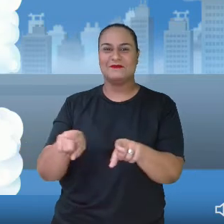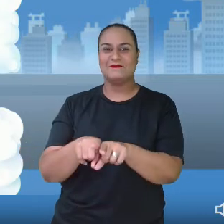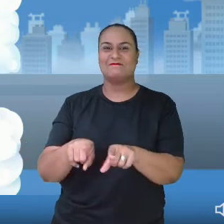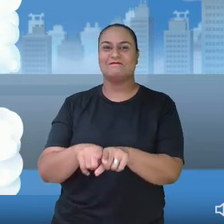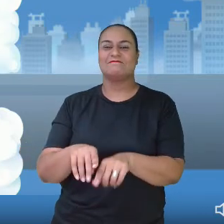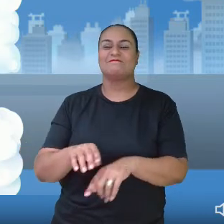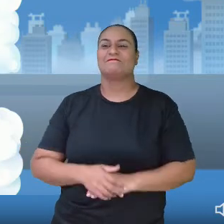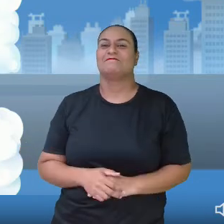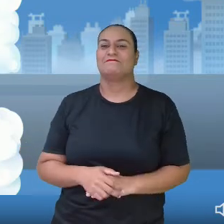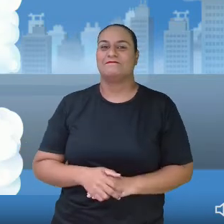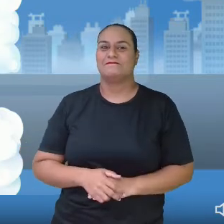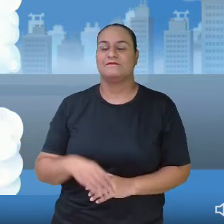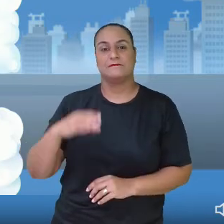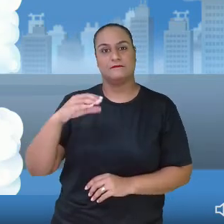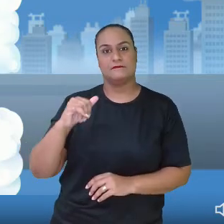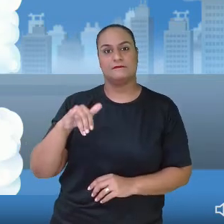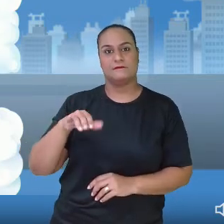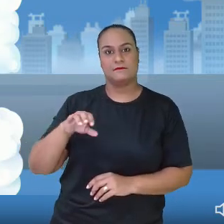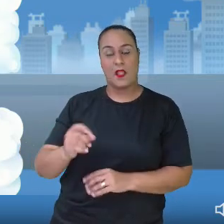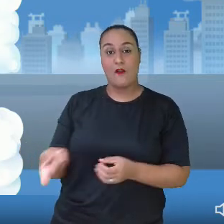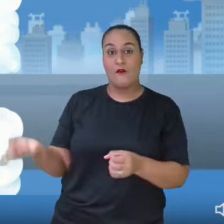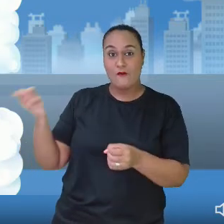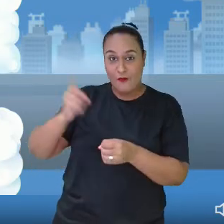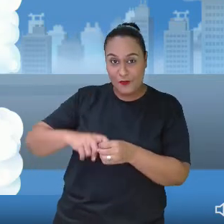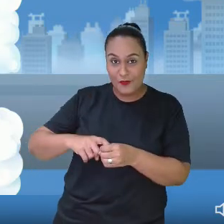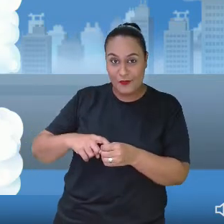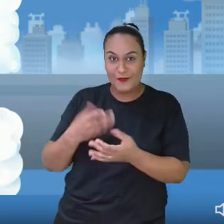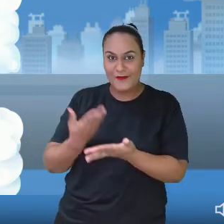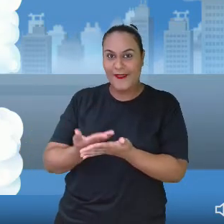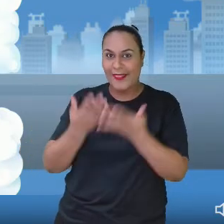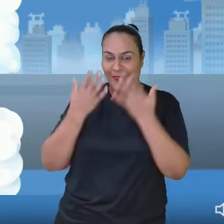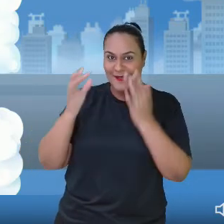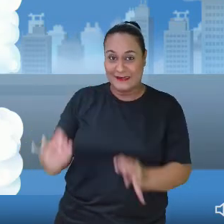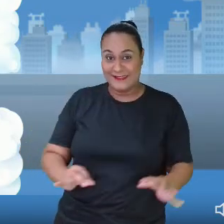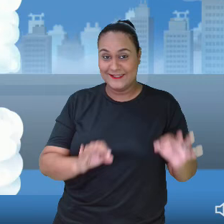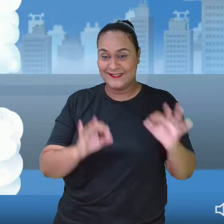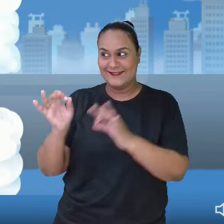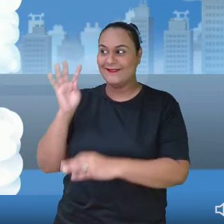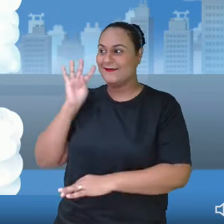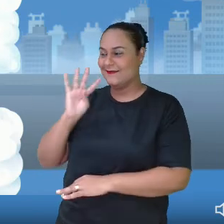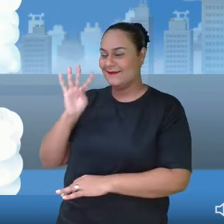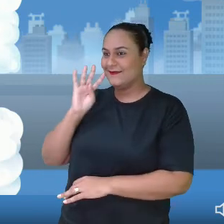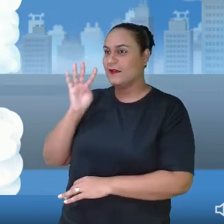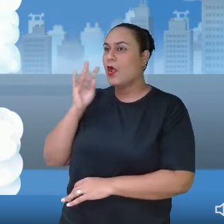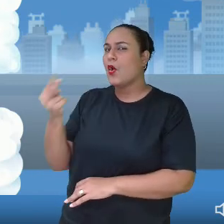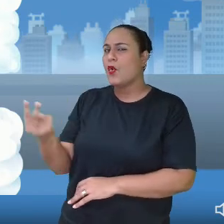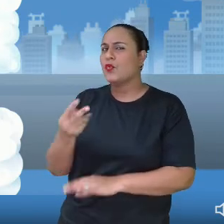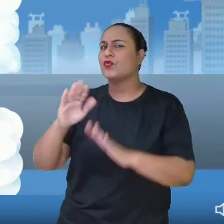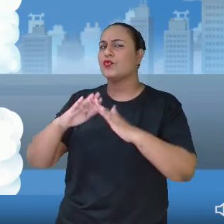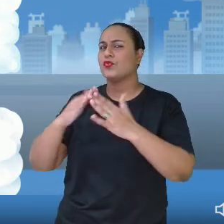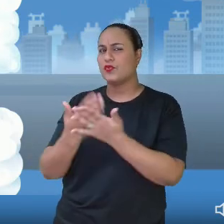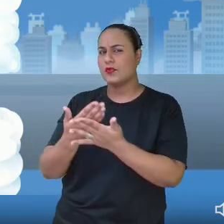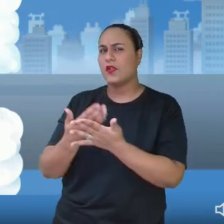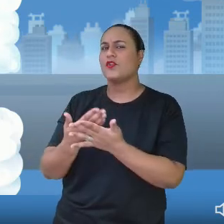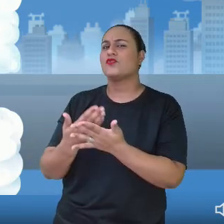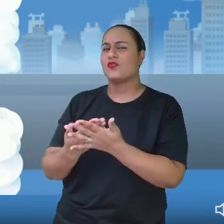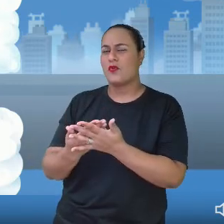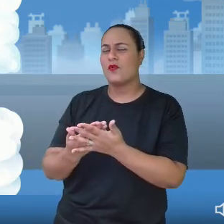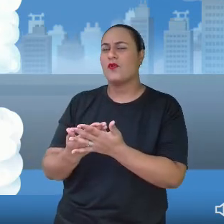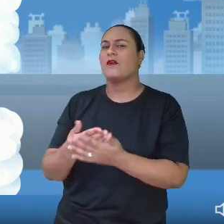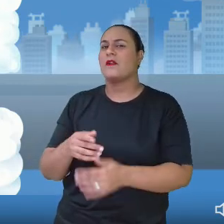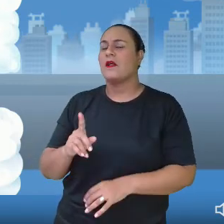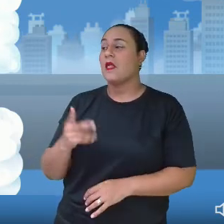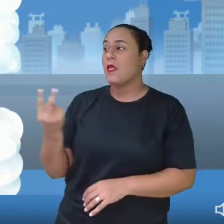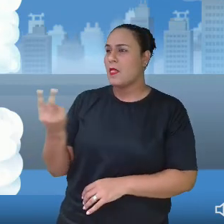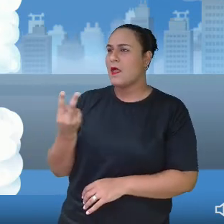viu? Então o Caio votou, ele está aí. Foi. Legal. E os dois são da escola Padre Matias de Albuquerque, você